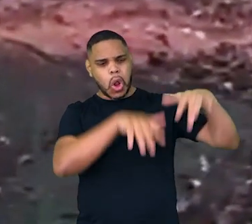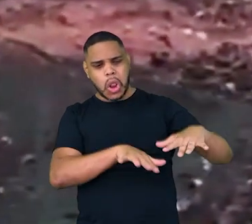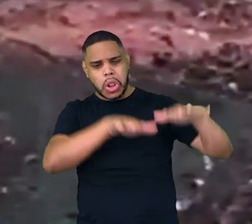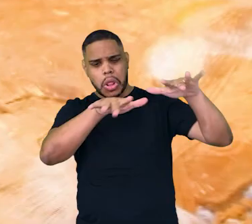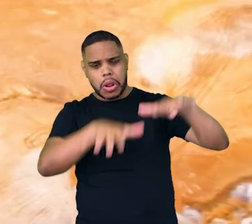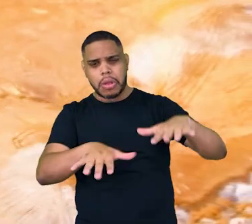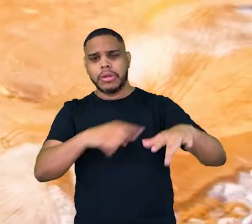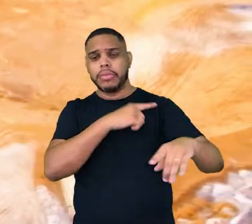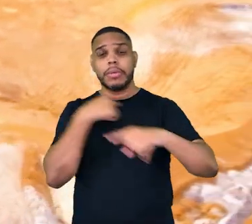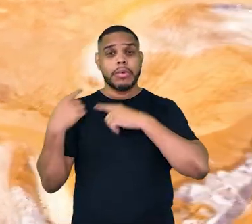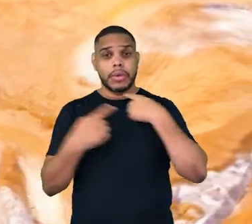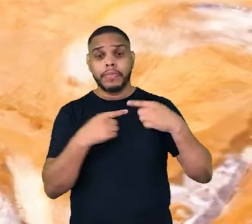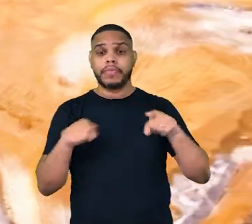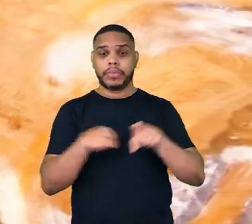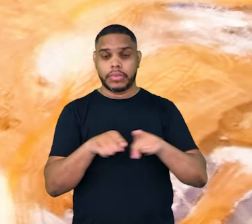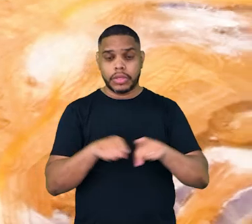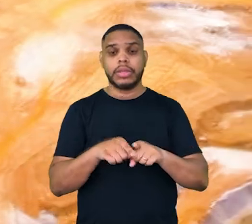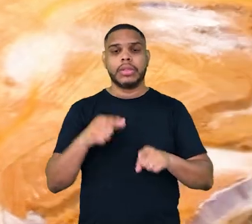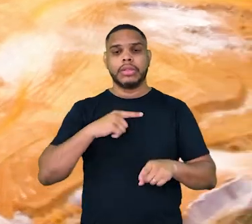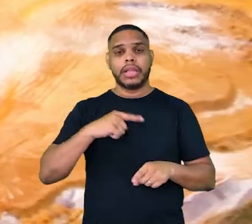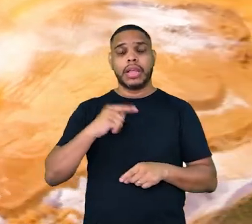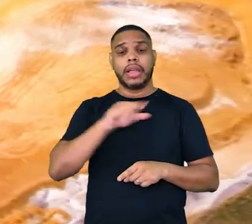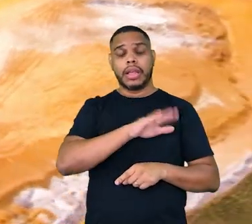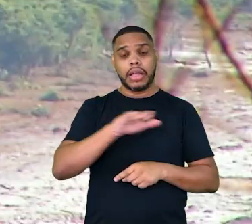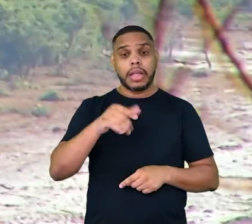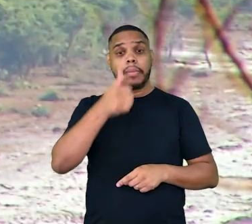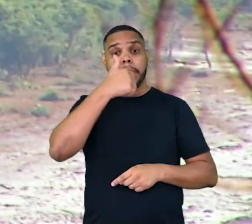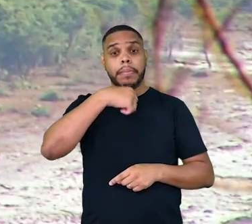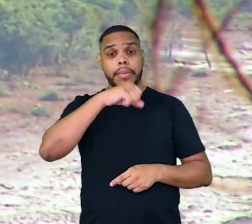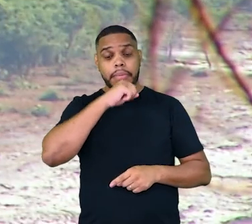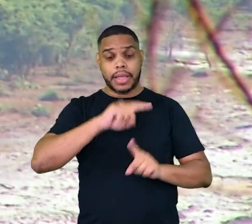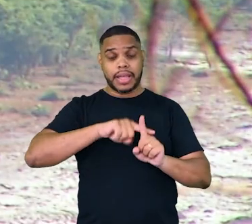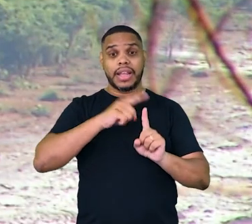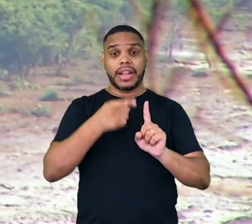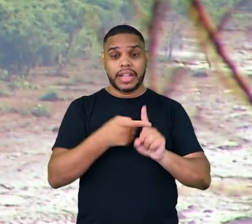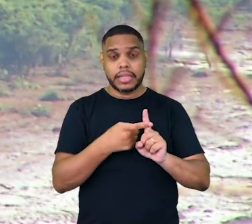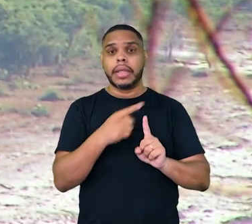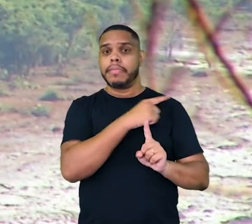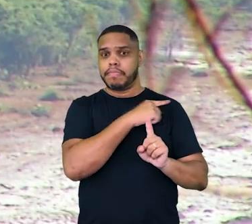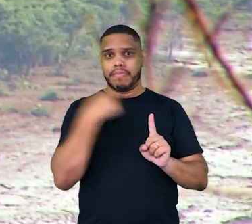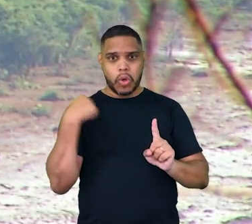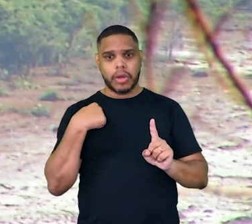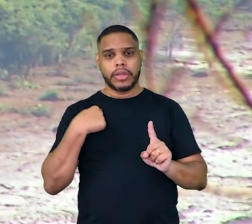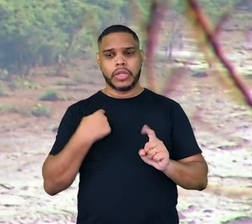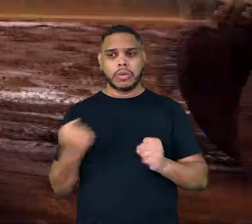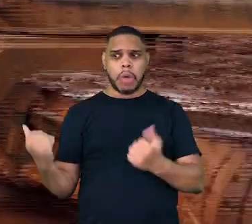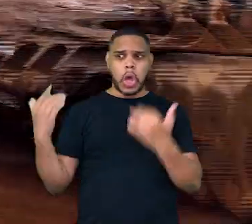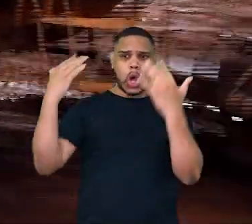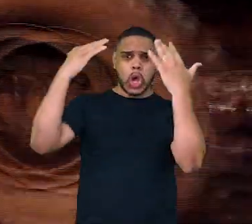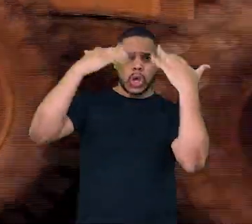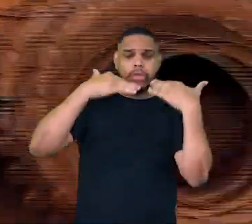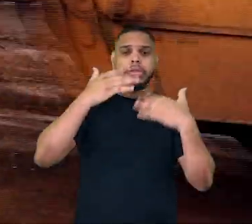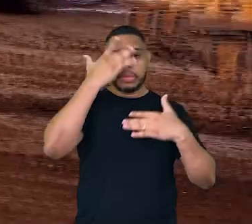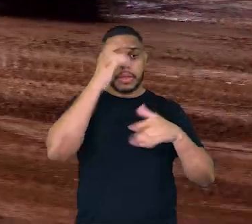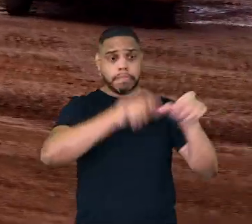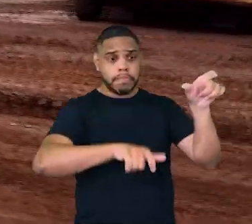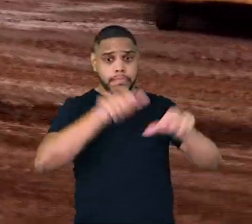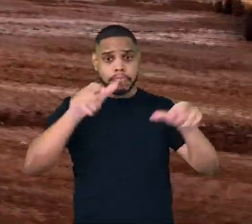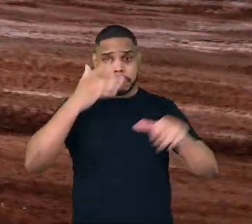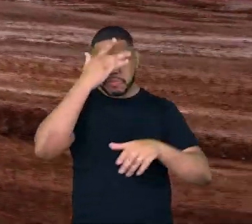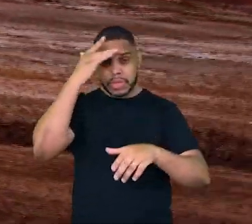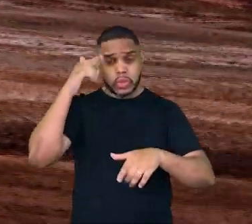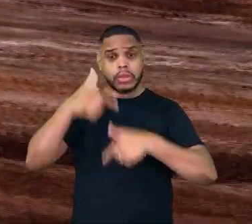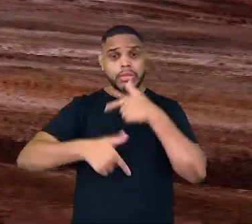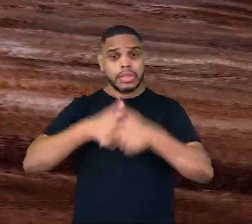da barragem, incluindo 2 nascituros, cujas mães, grávidas, morreram na ocasião, além de pessoas que